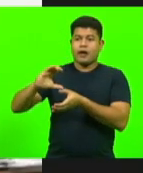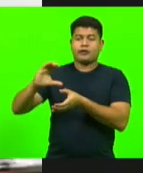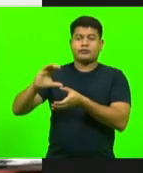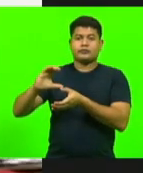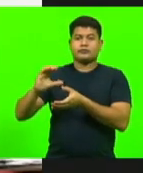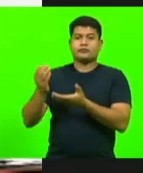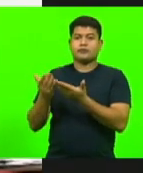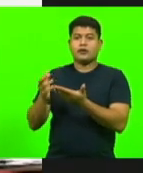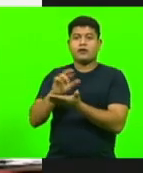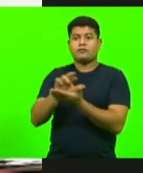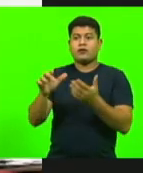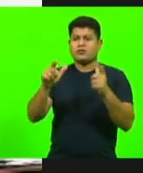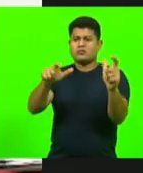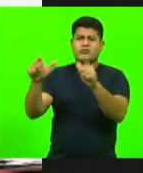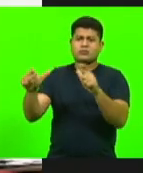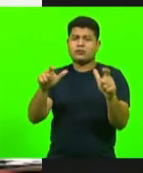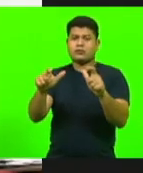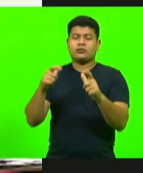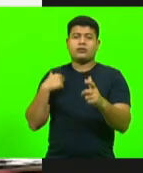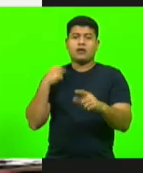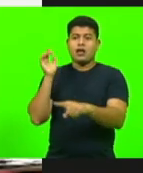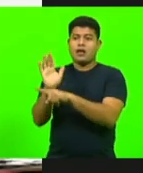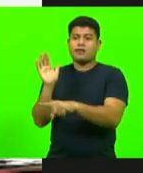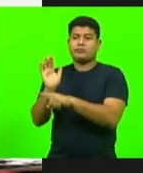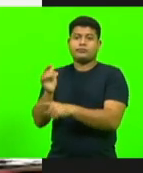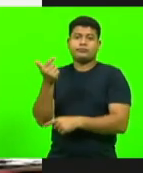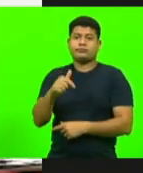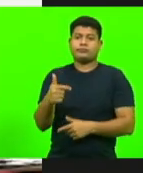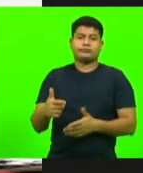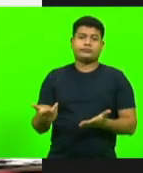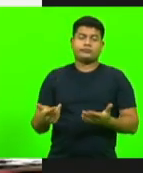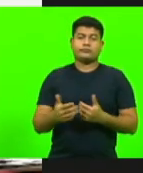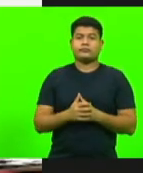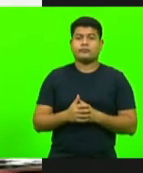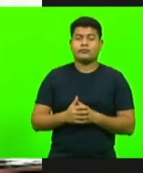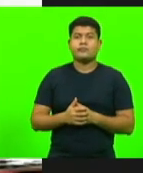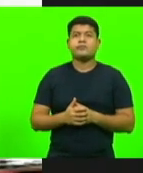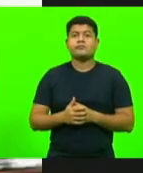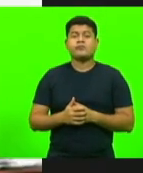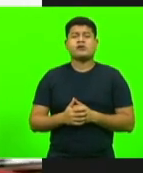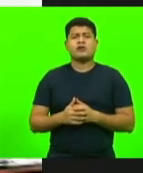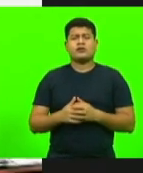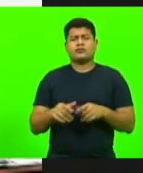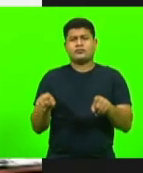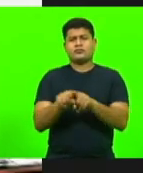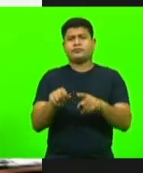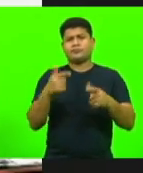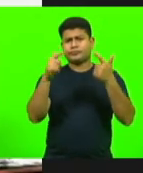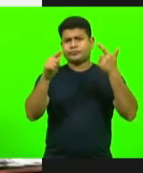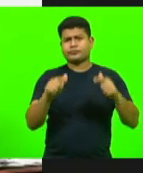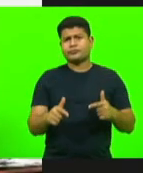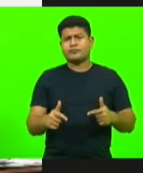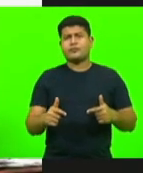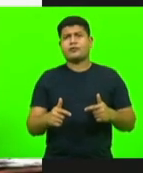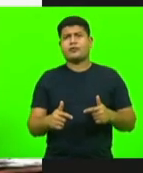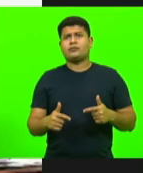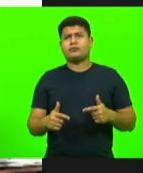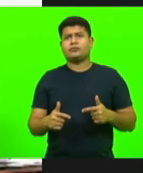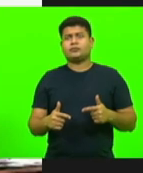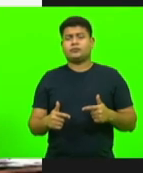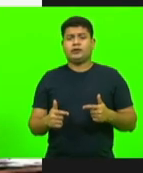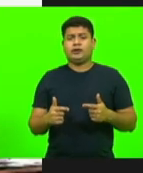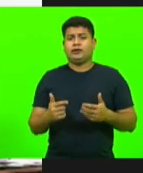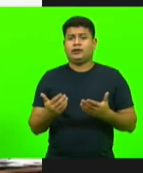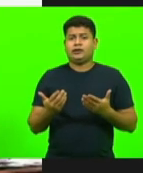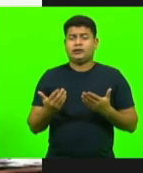ficam desassistidas do ponto de vista da prestação do serviço de saúde mas foi impedido hora outras é o tudo toda a sorte